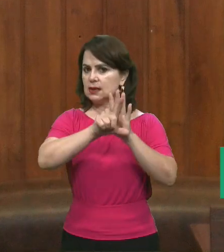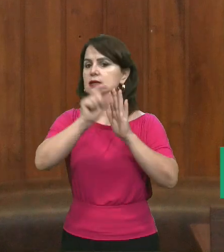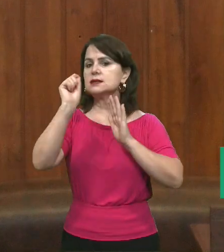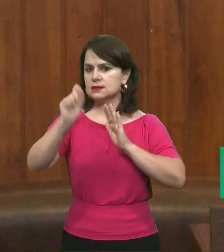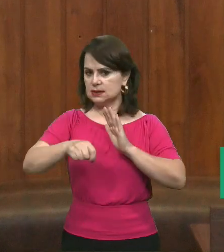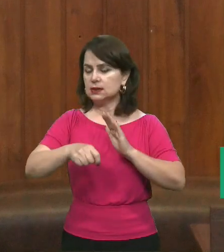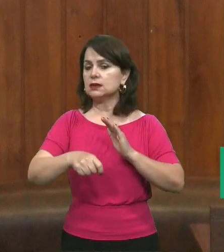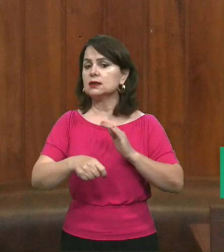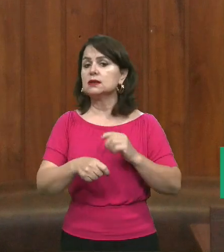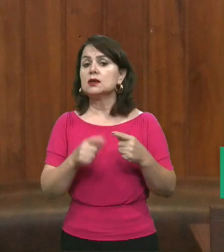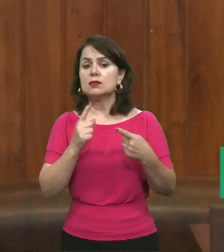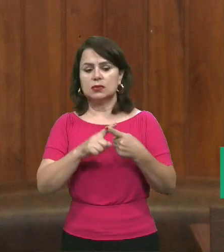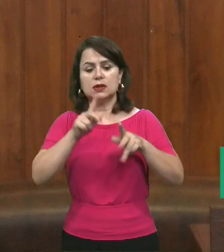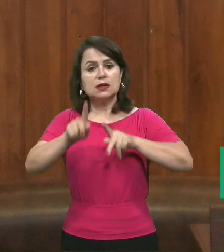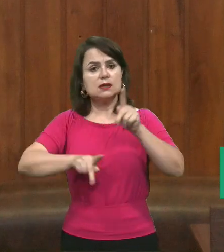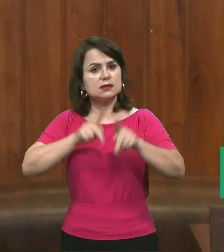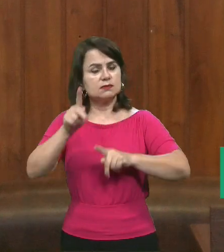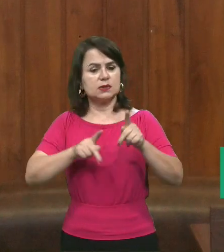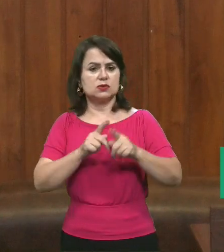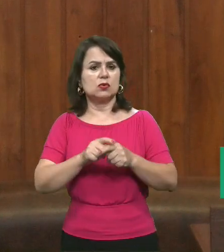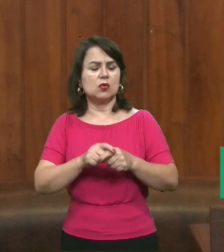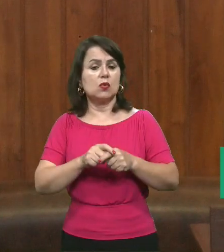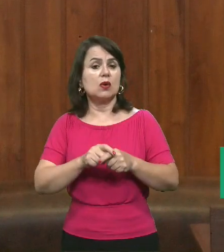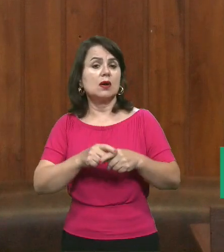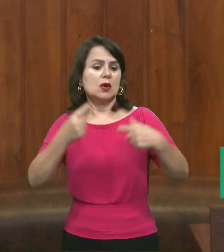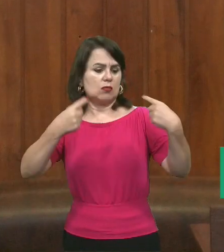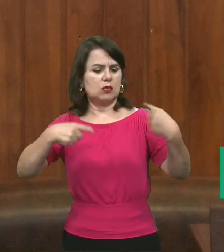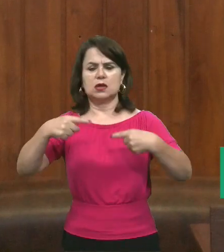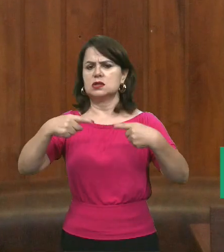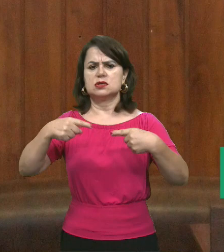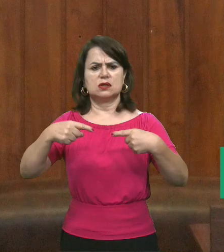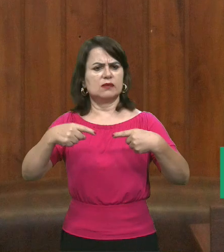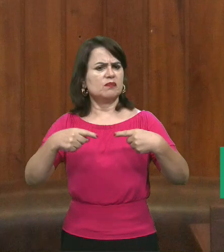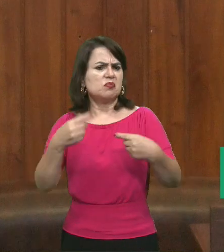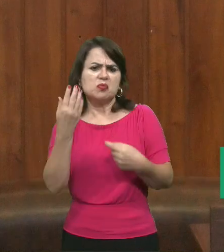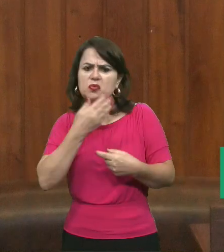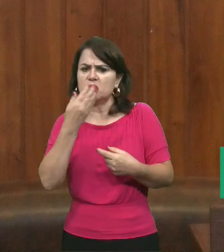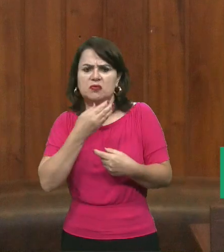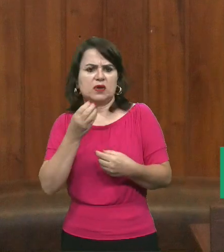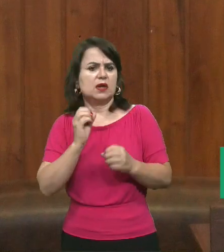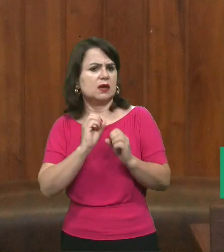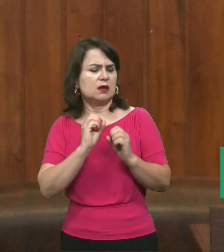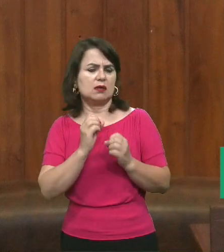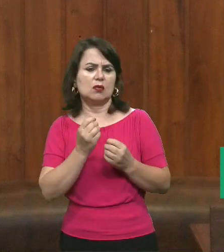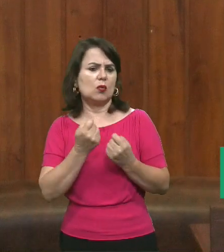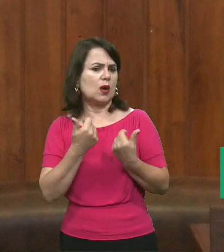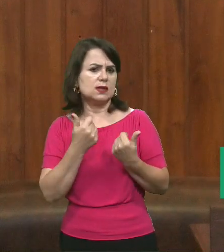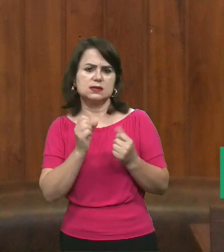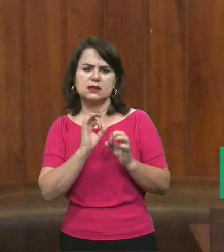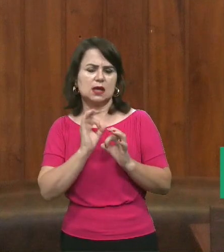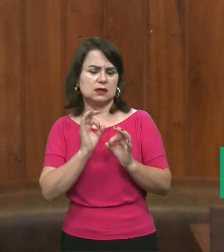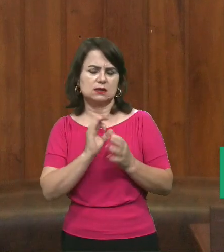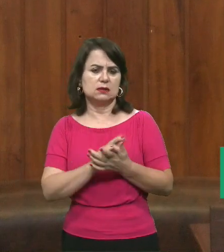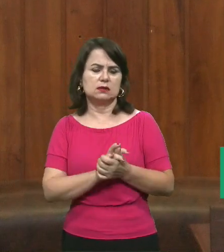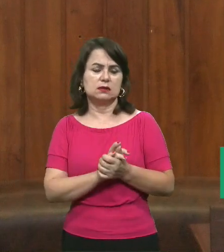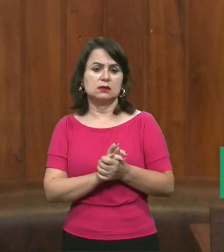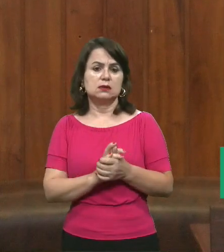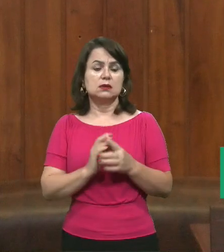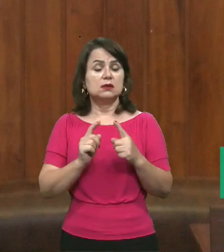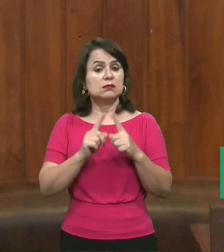população, por mais que ela não acompanhe a política na nossa cidade, no Brasil afora,